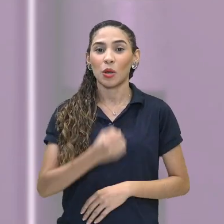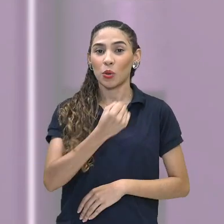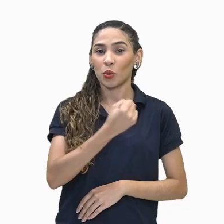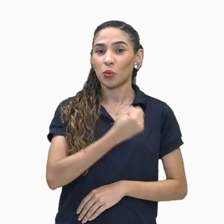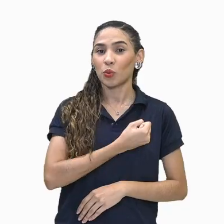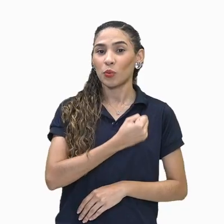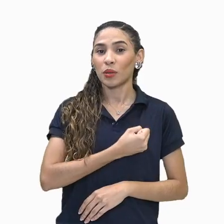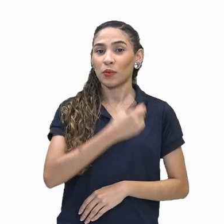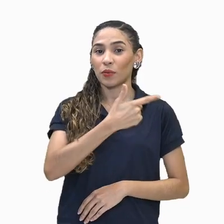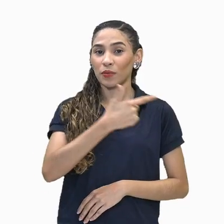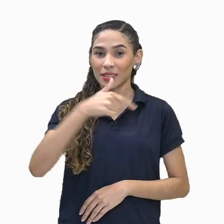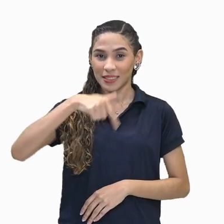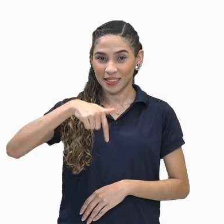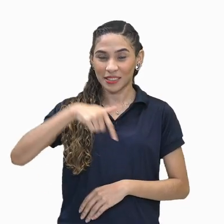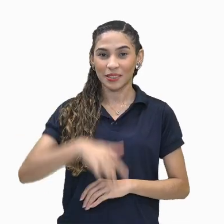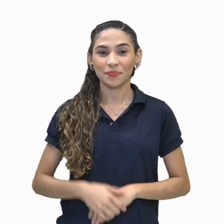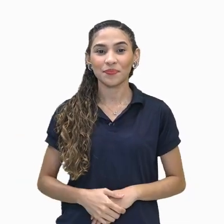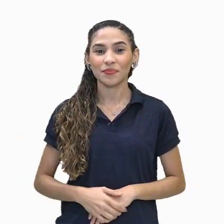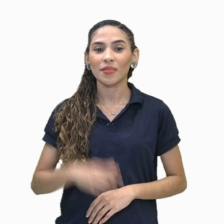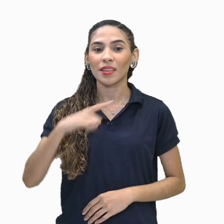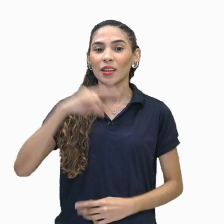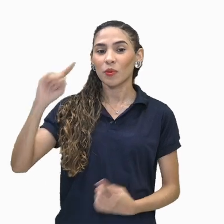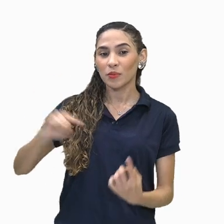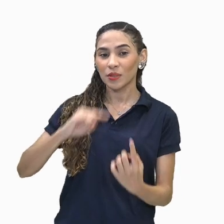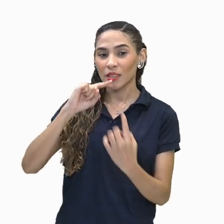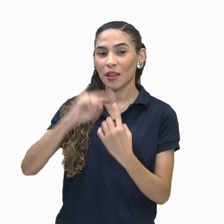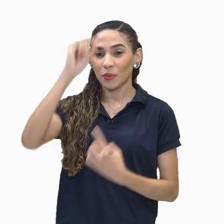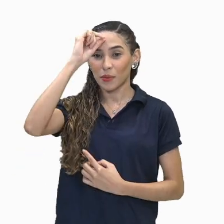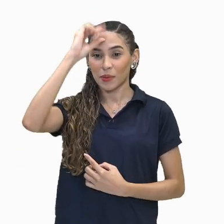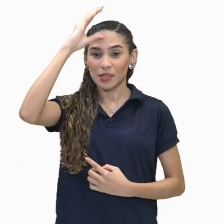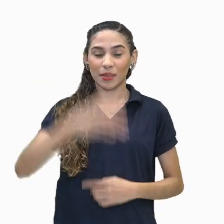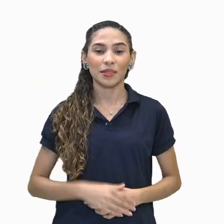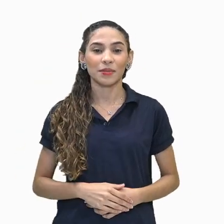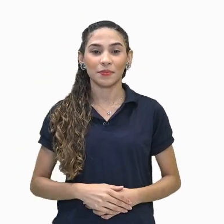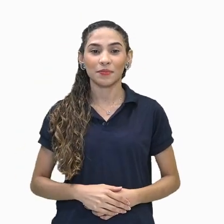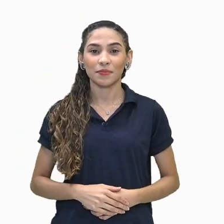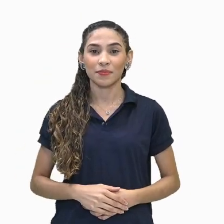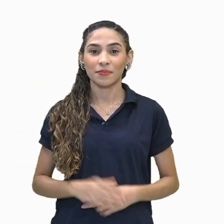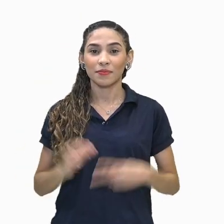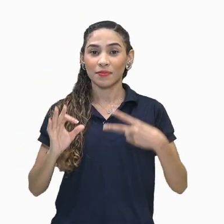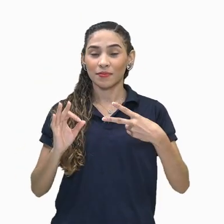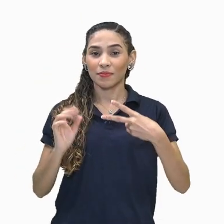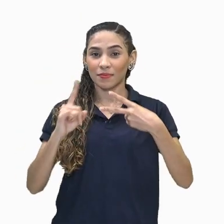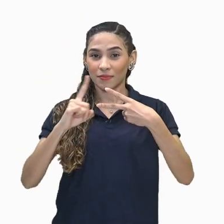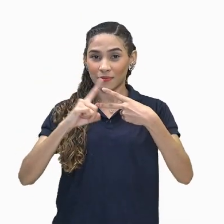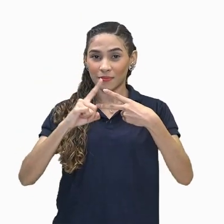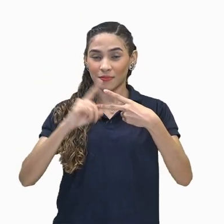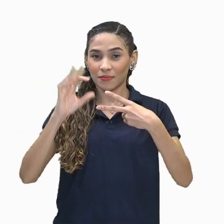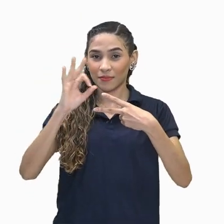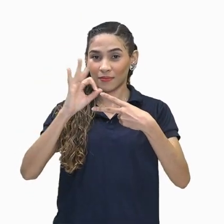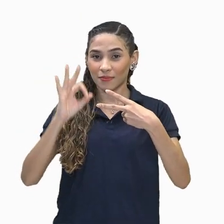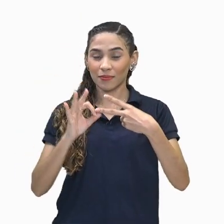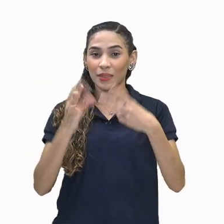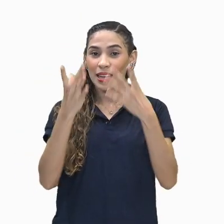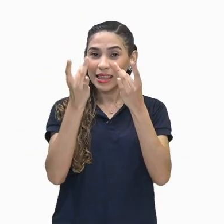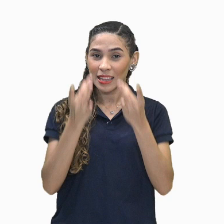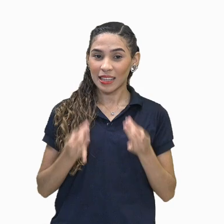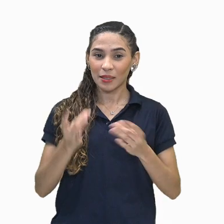número 27, que tem como objeto de conhecimento polígonos,